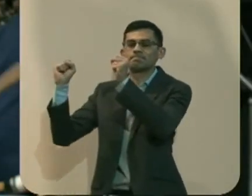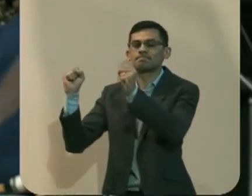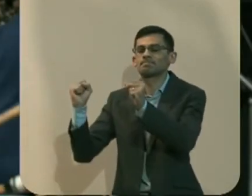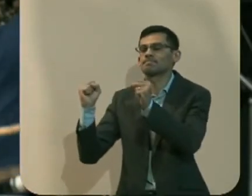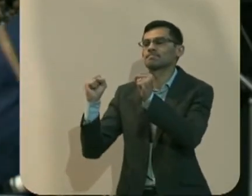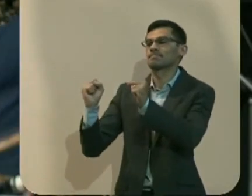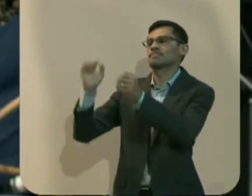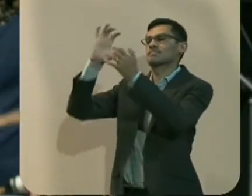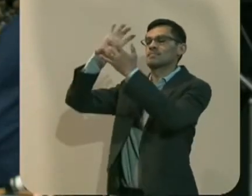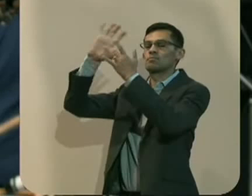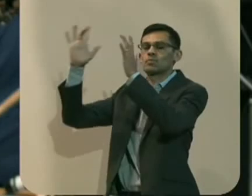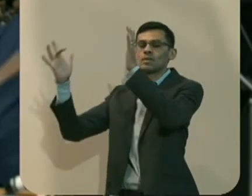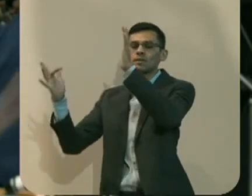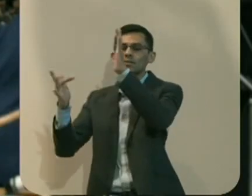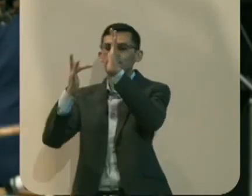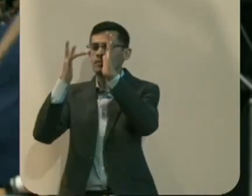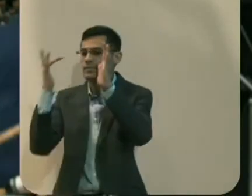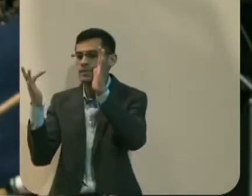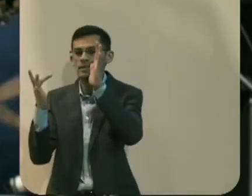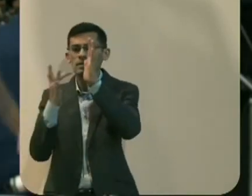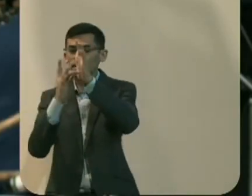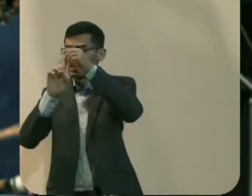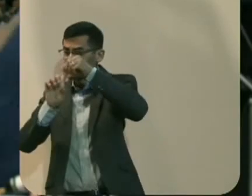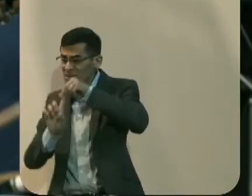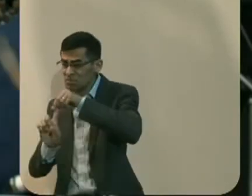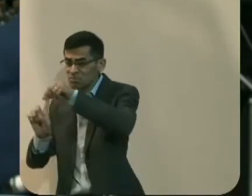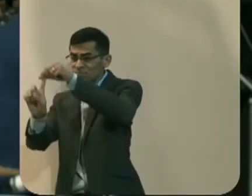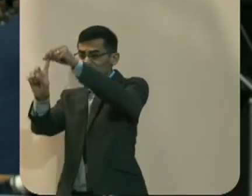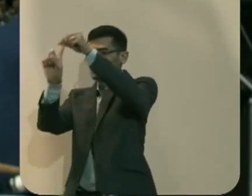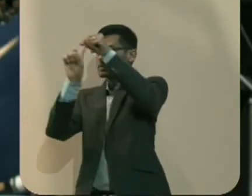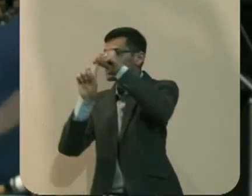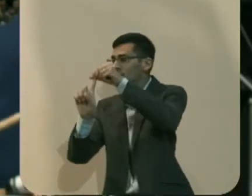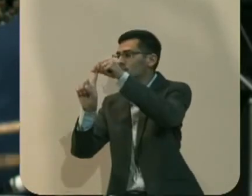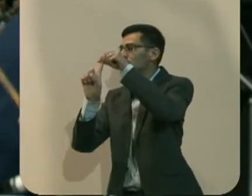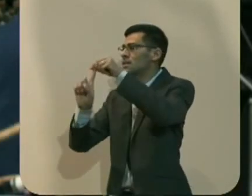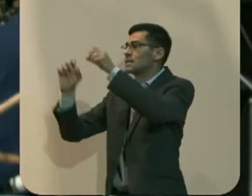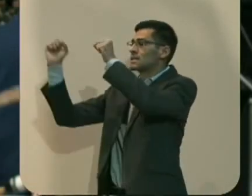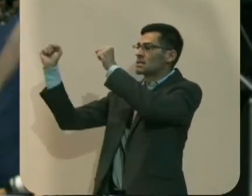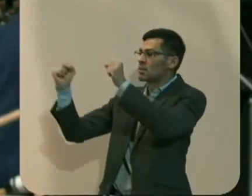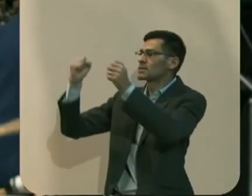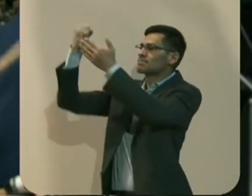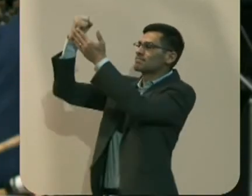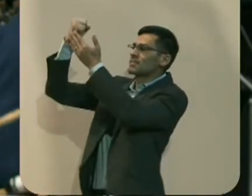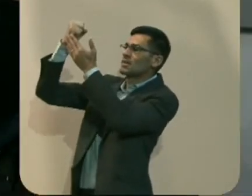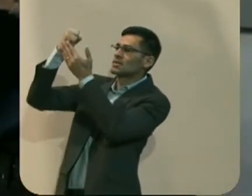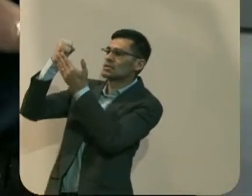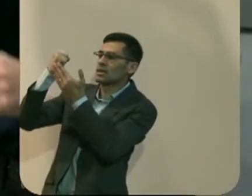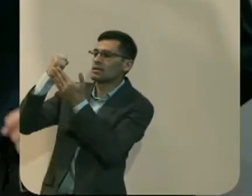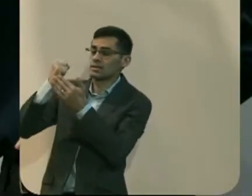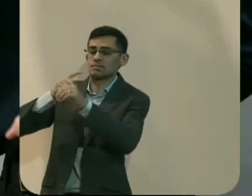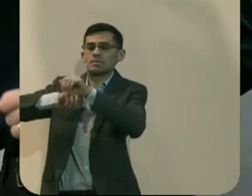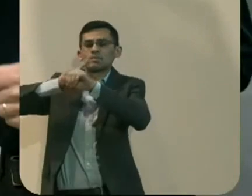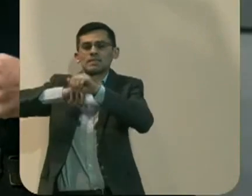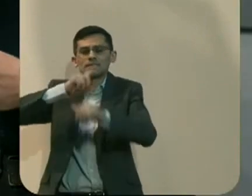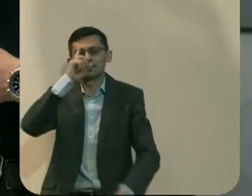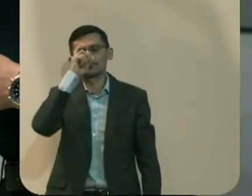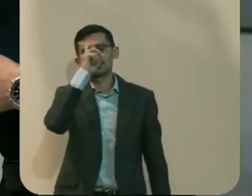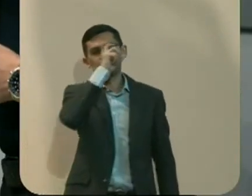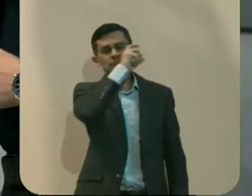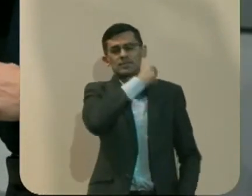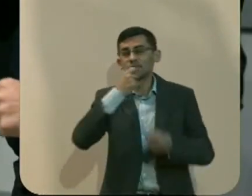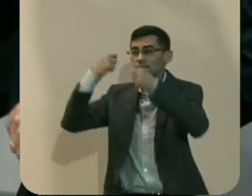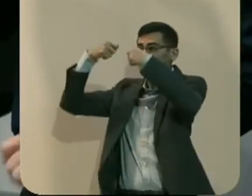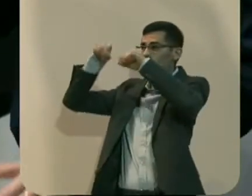o nome de Jesus. Ele nos ajuda a carregar